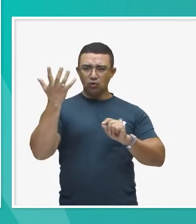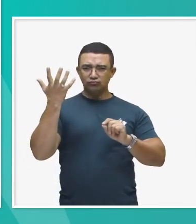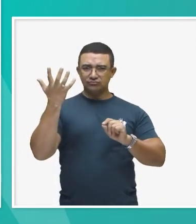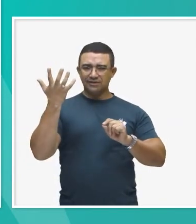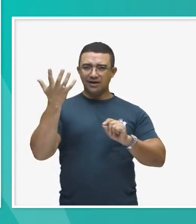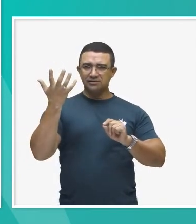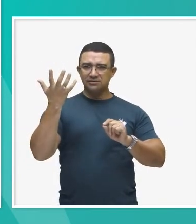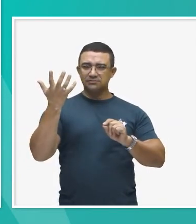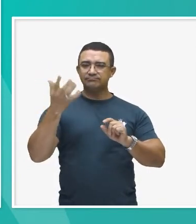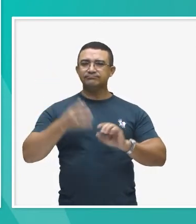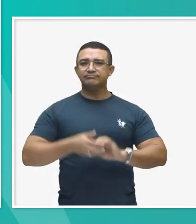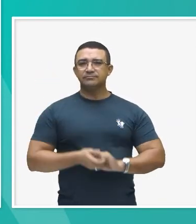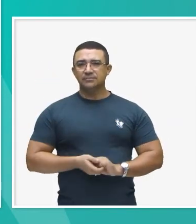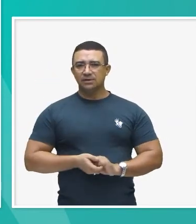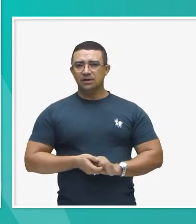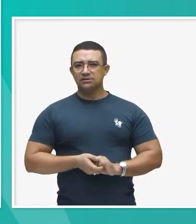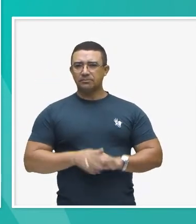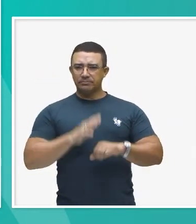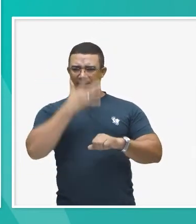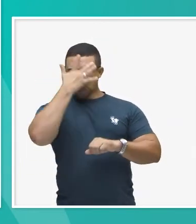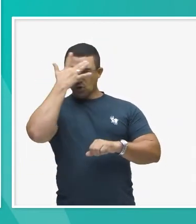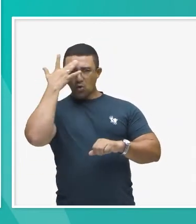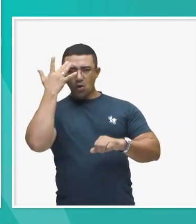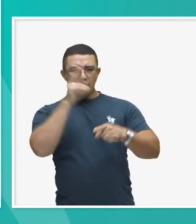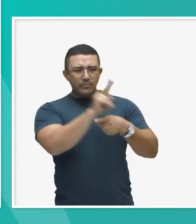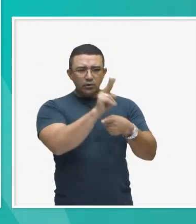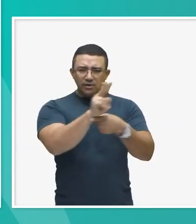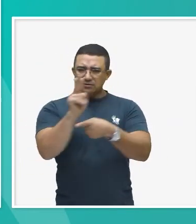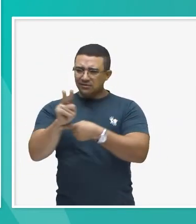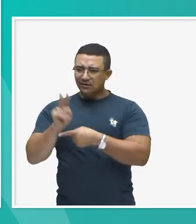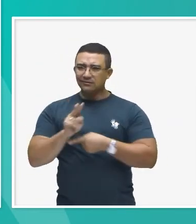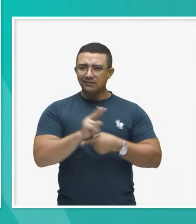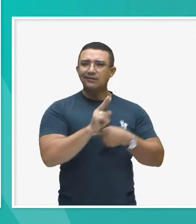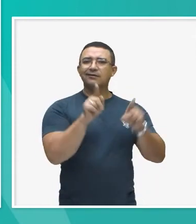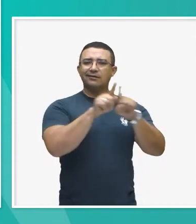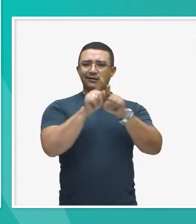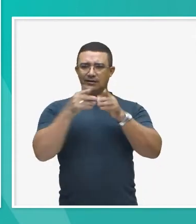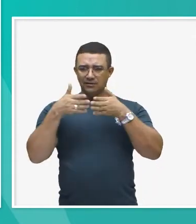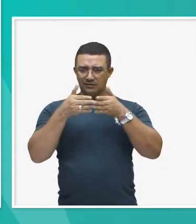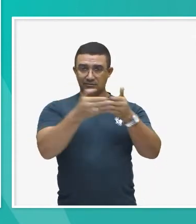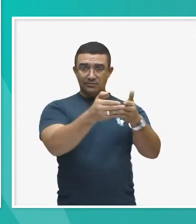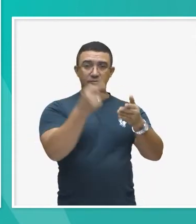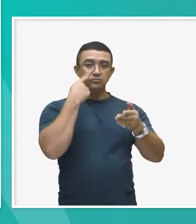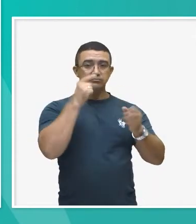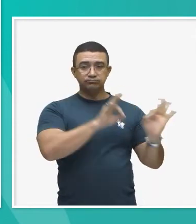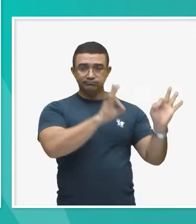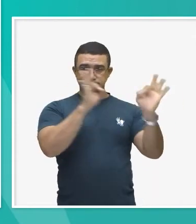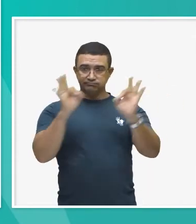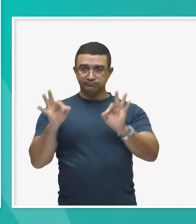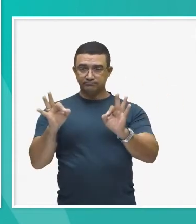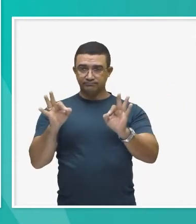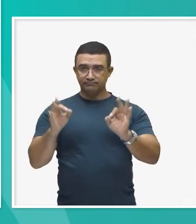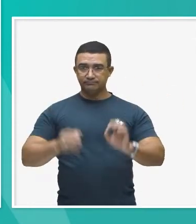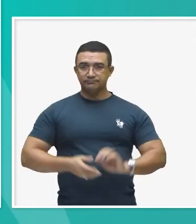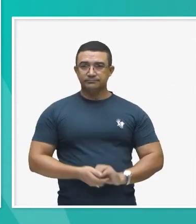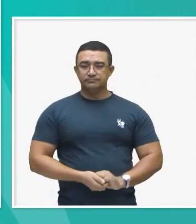ali entre os ambientalistas e os barcos pesqueiros. Let's go!